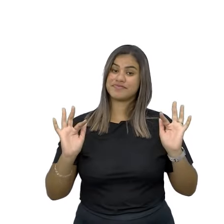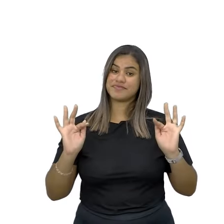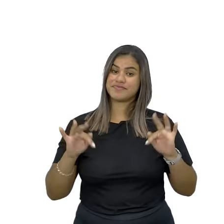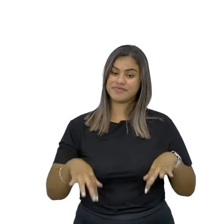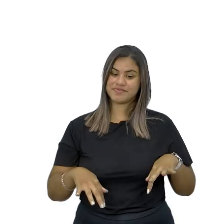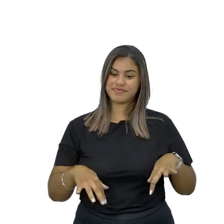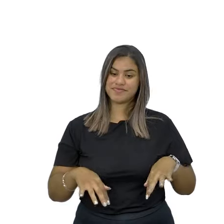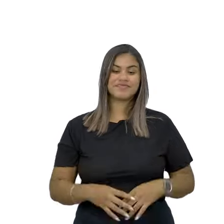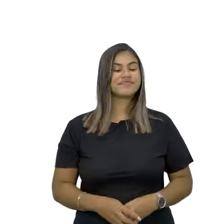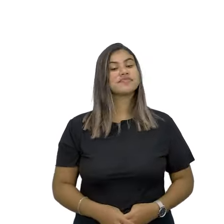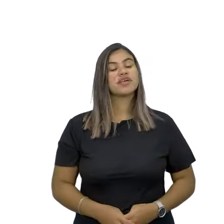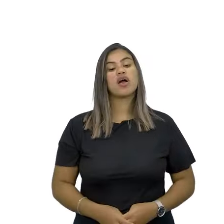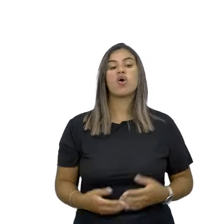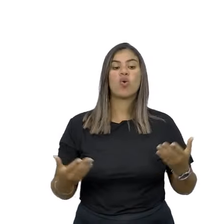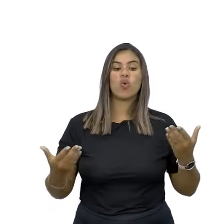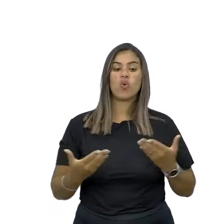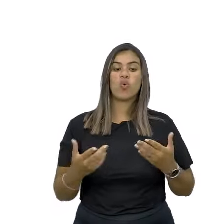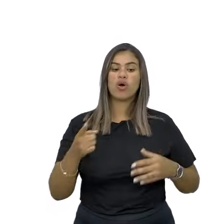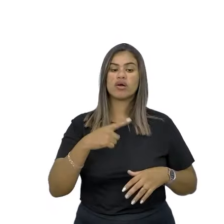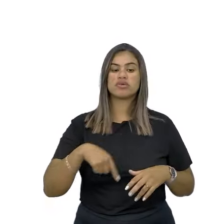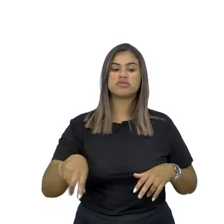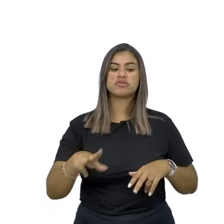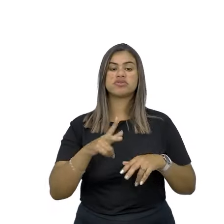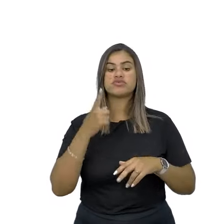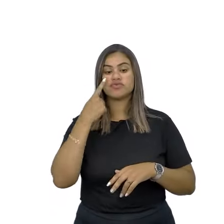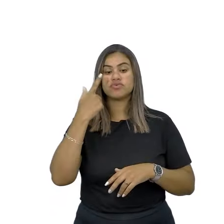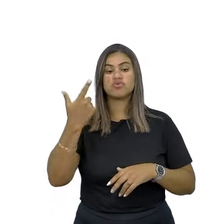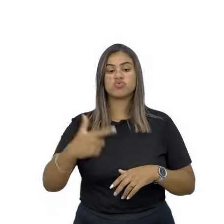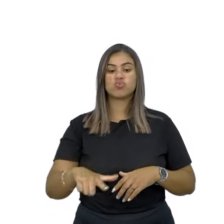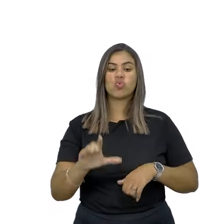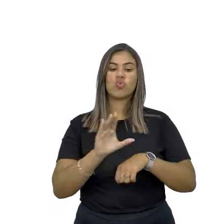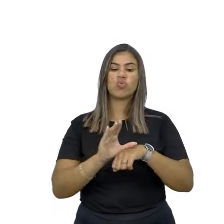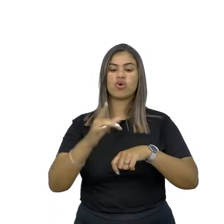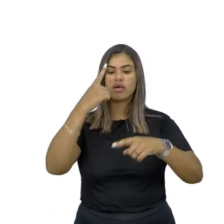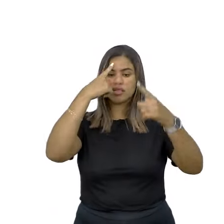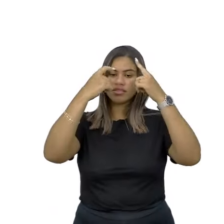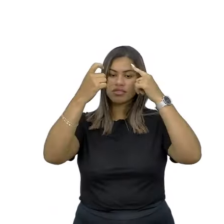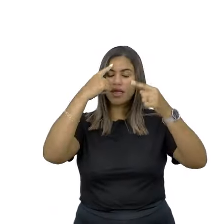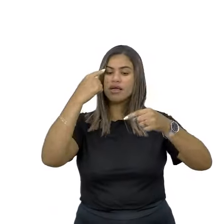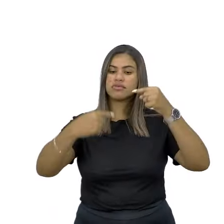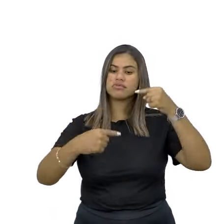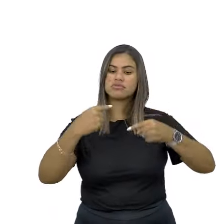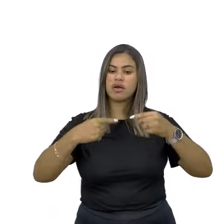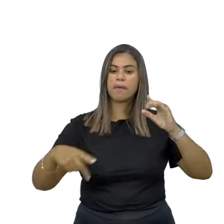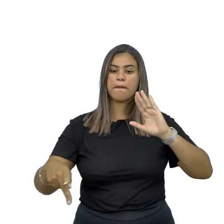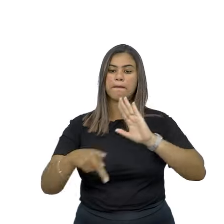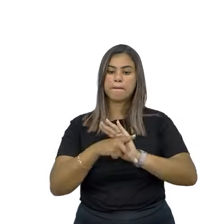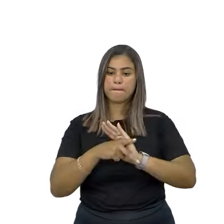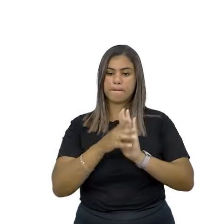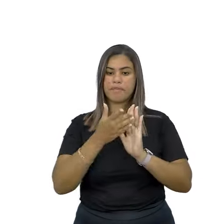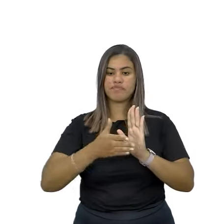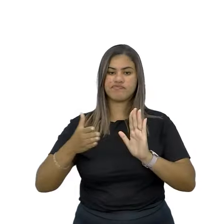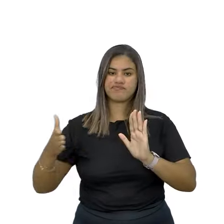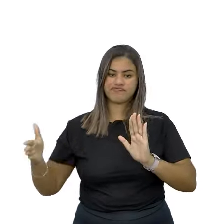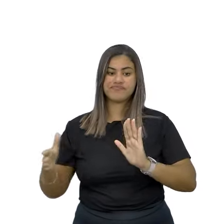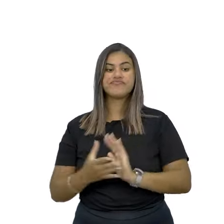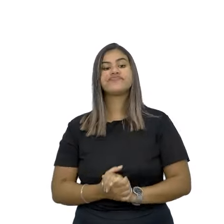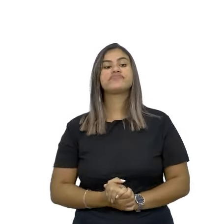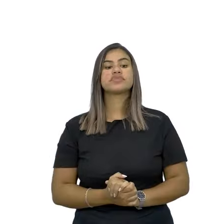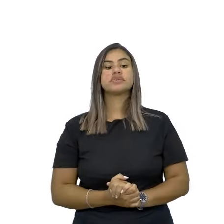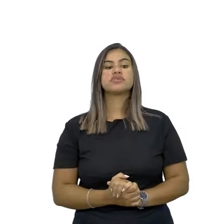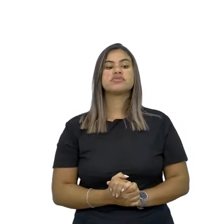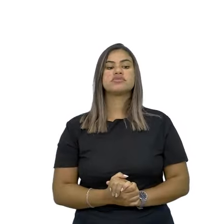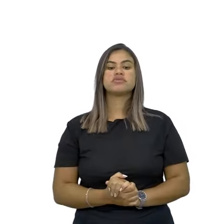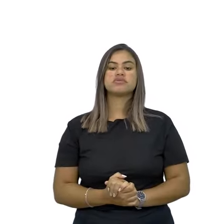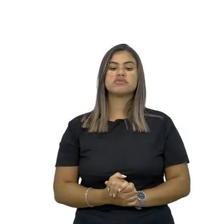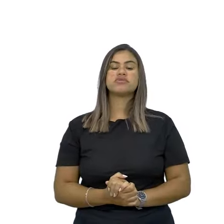Finalizando, né? Hoje nós revisitamos os principais conceitos e ideias discutidos na formação de etapa, né?